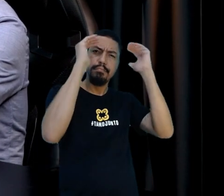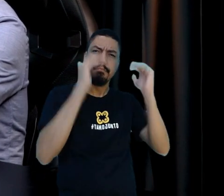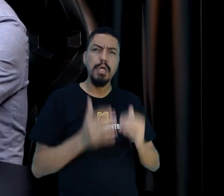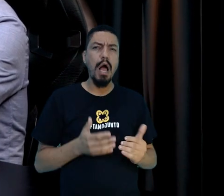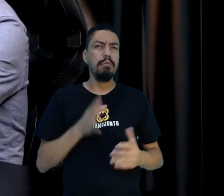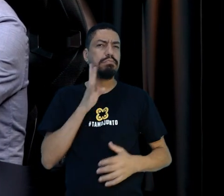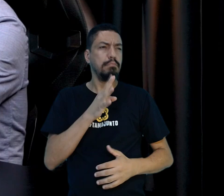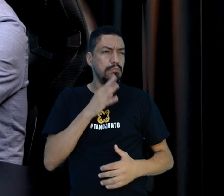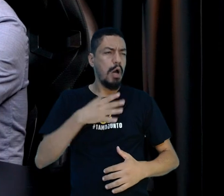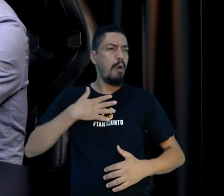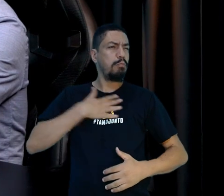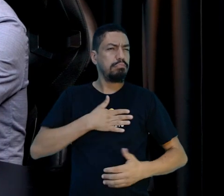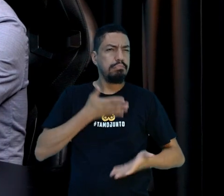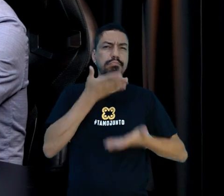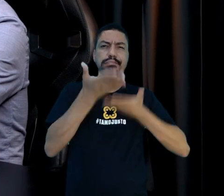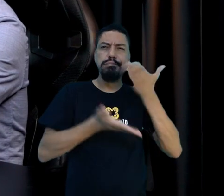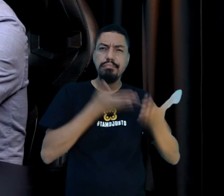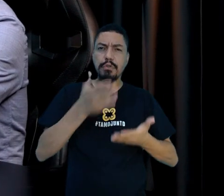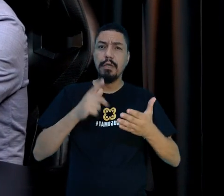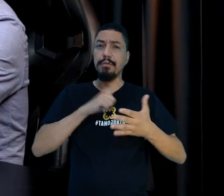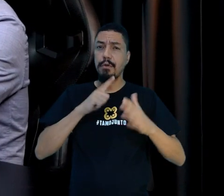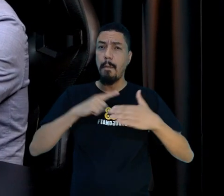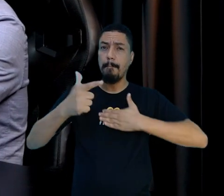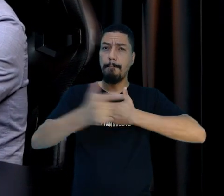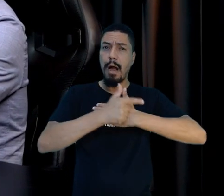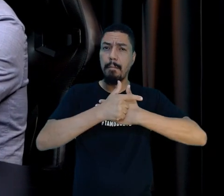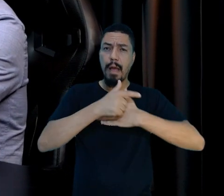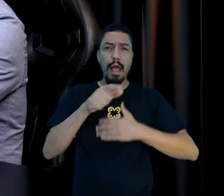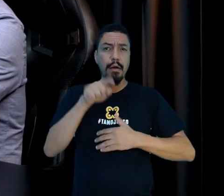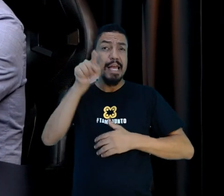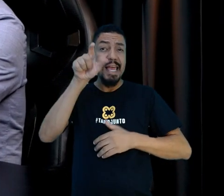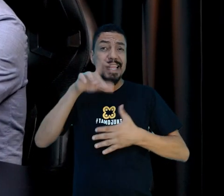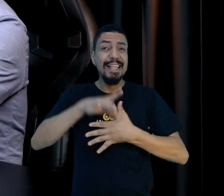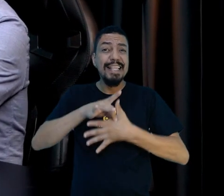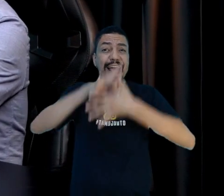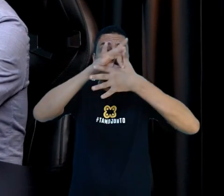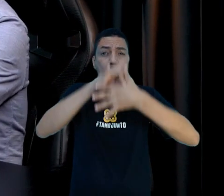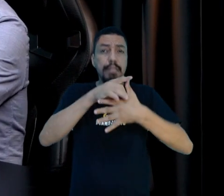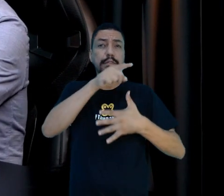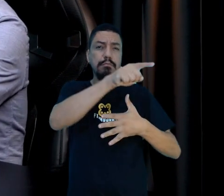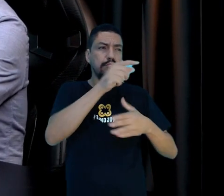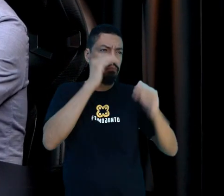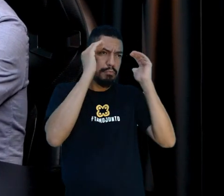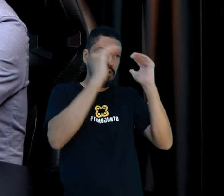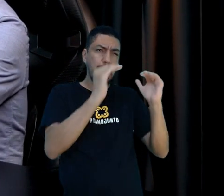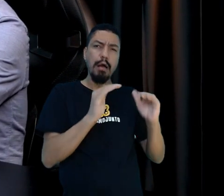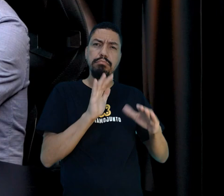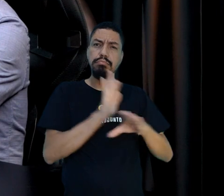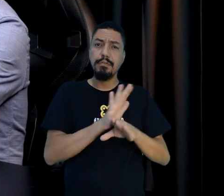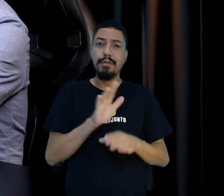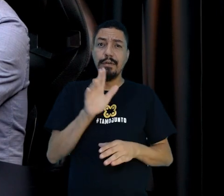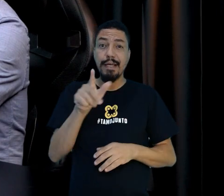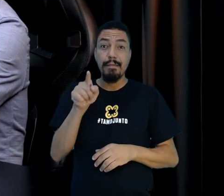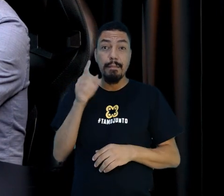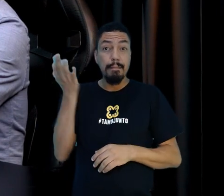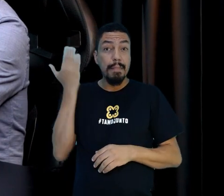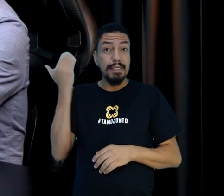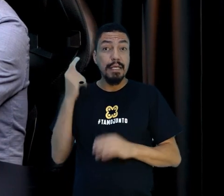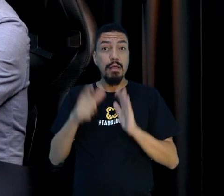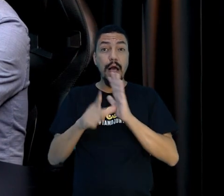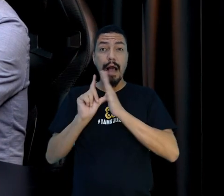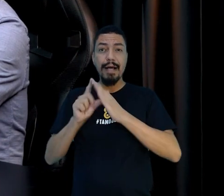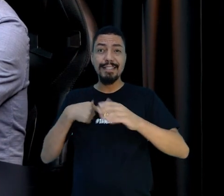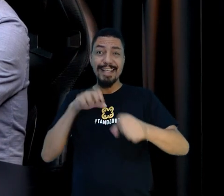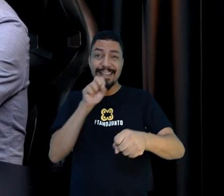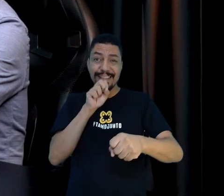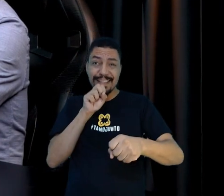colegas, ele era respeitado até pela liderança e tal. Só que na contratação dele,